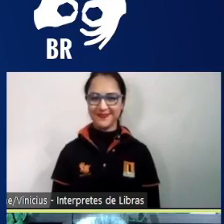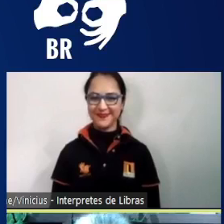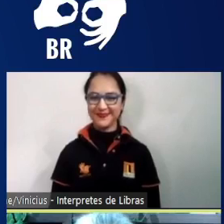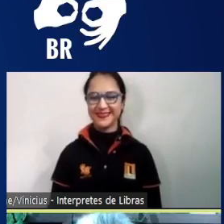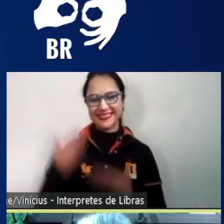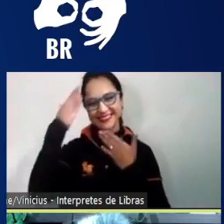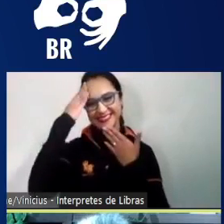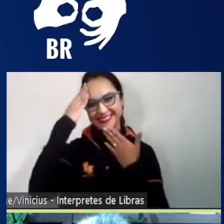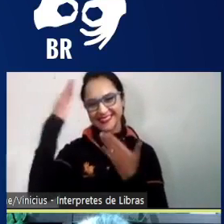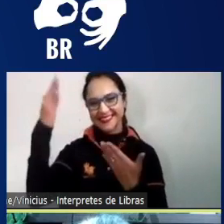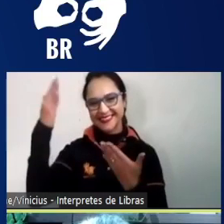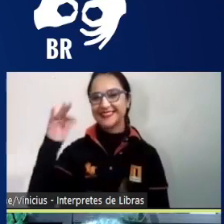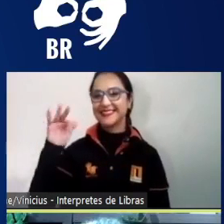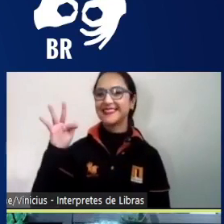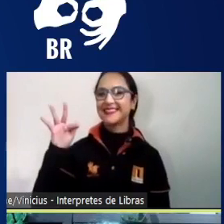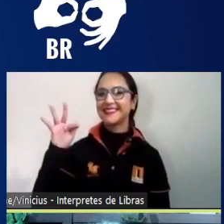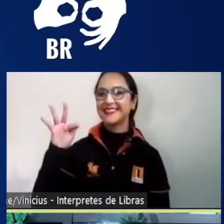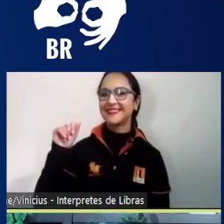Obrigado, Fátima.